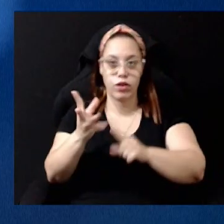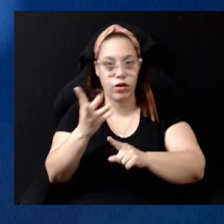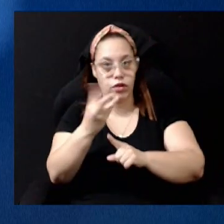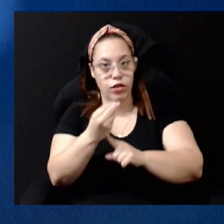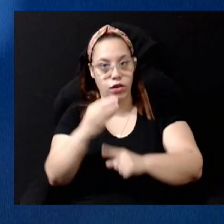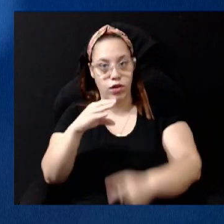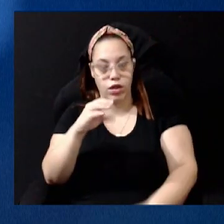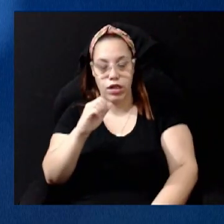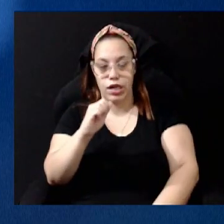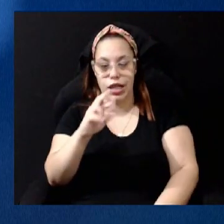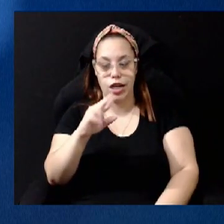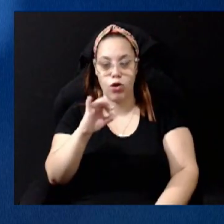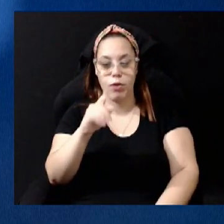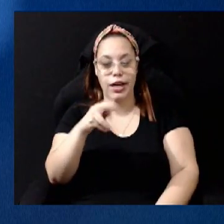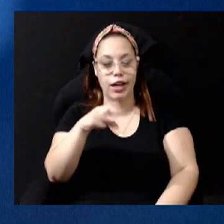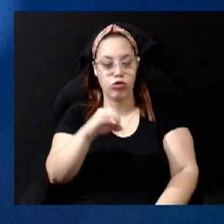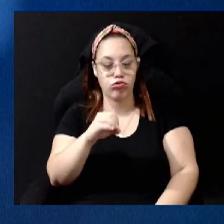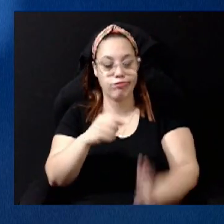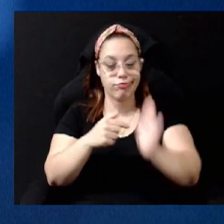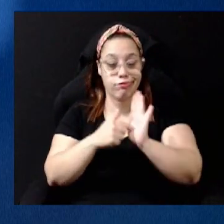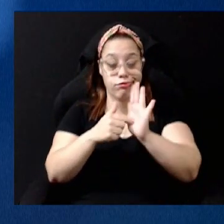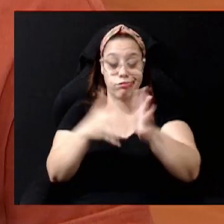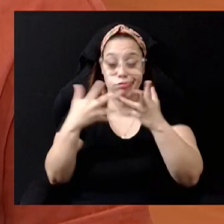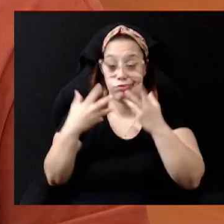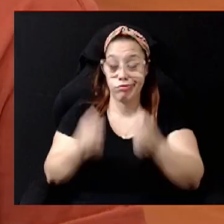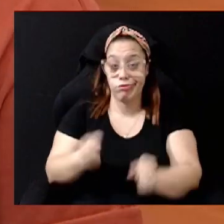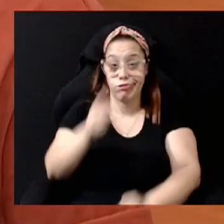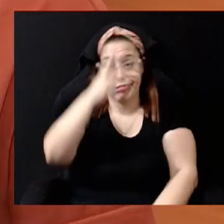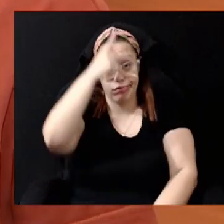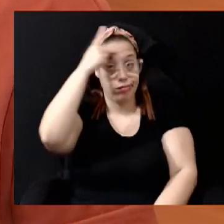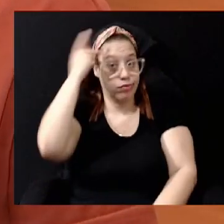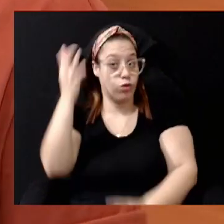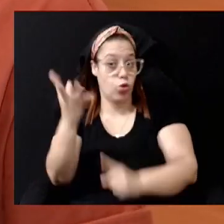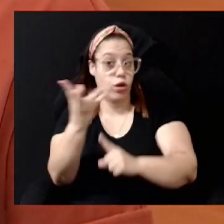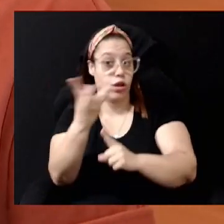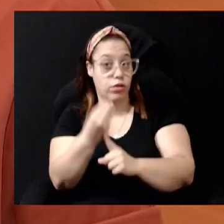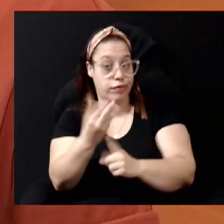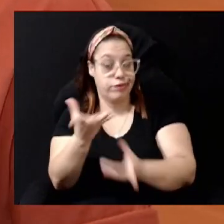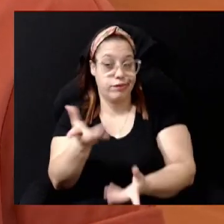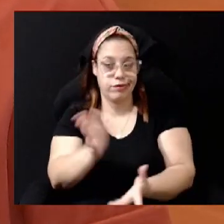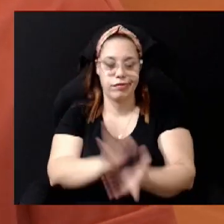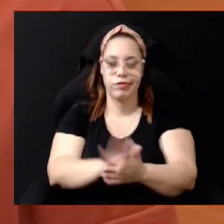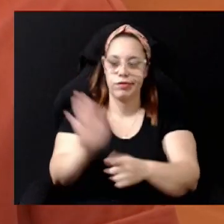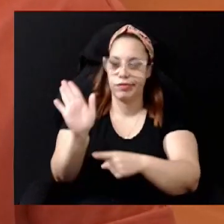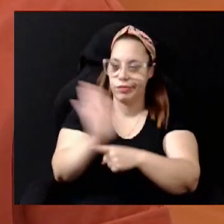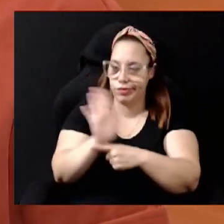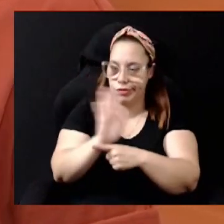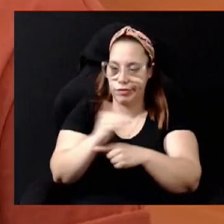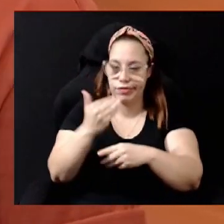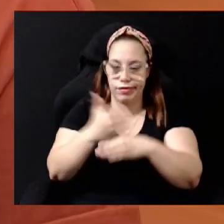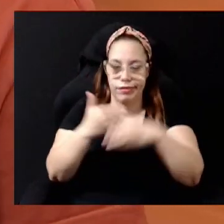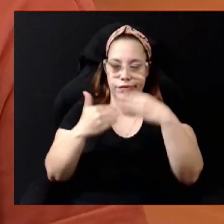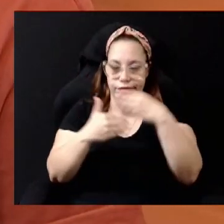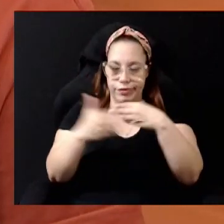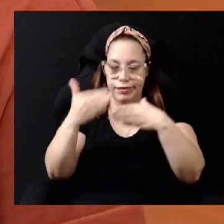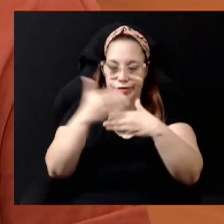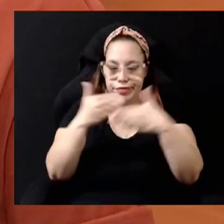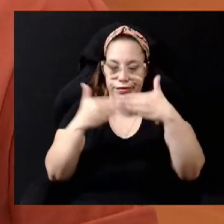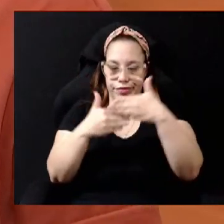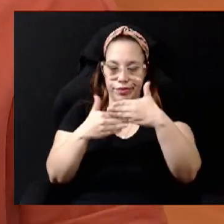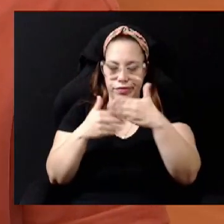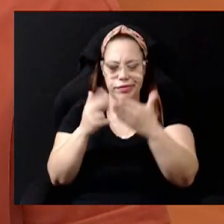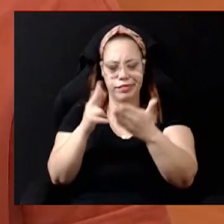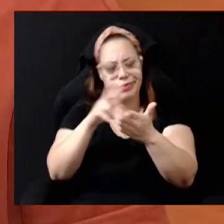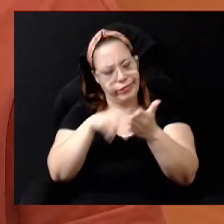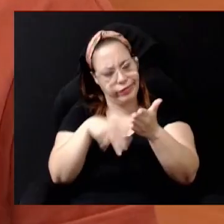mostra o caráter agregador de pessoas do artista. Inclusive o filme é construído em cima disso, assim, né? A gente faz uma releitura de uma das obras